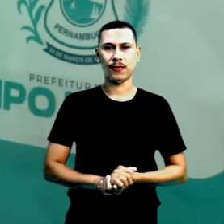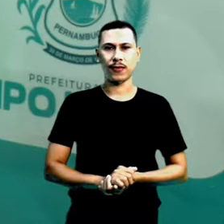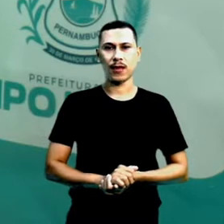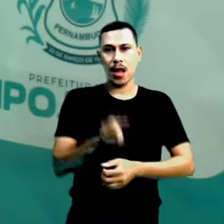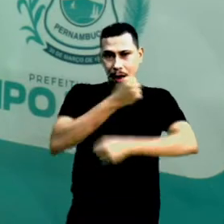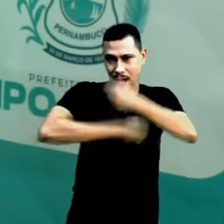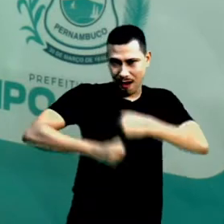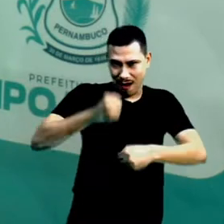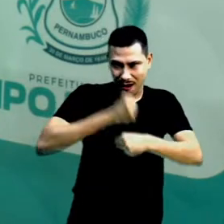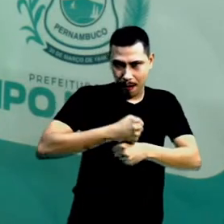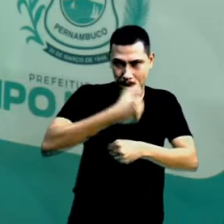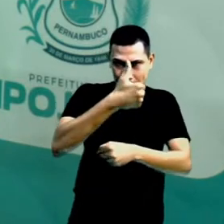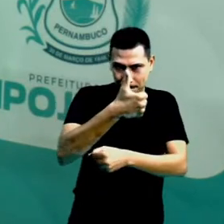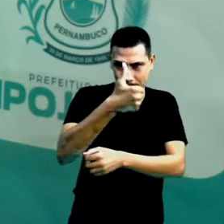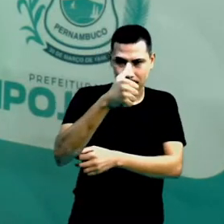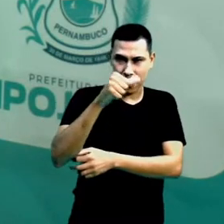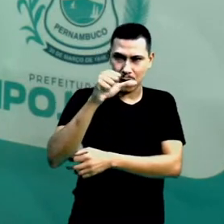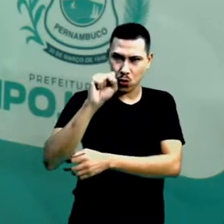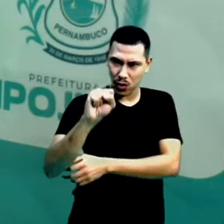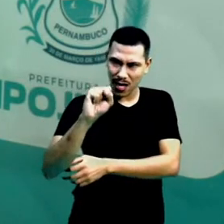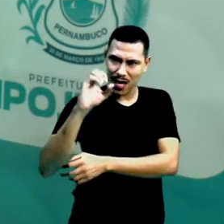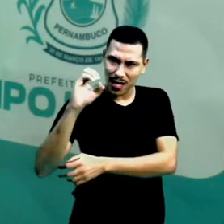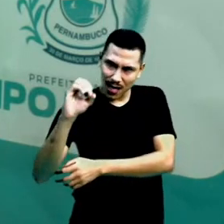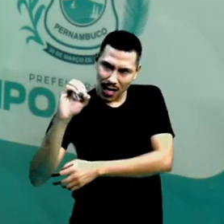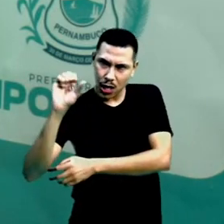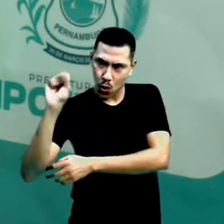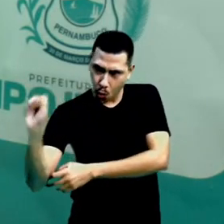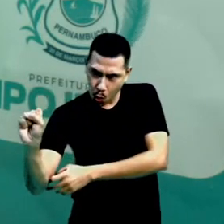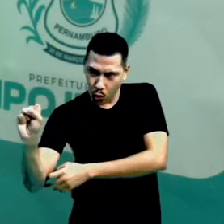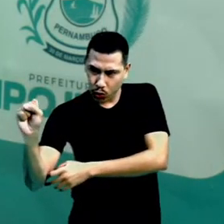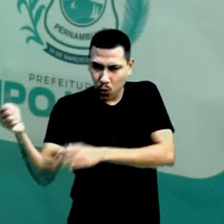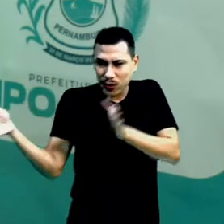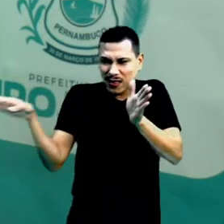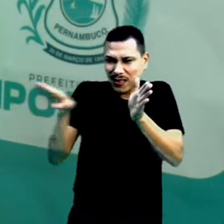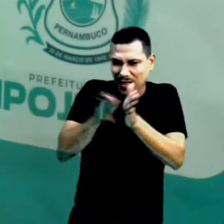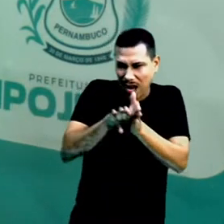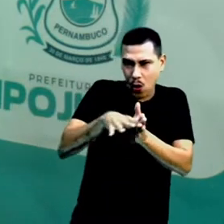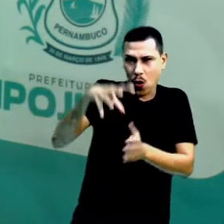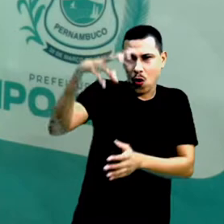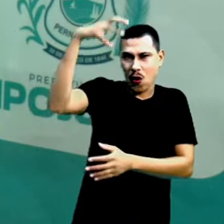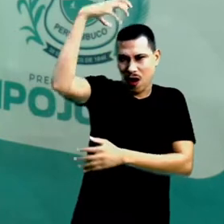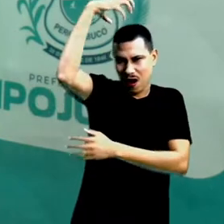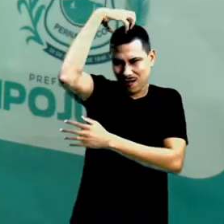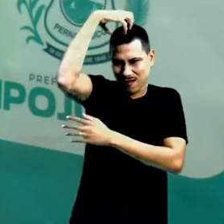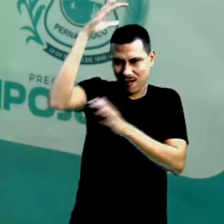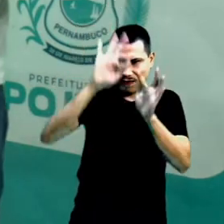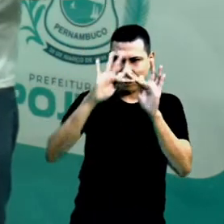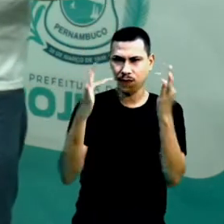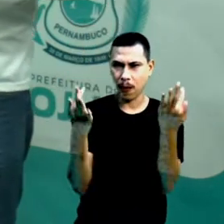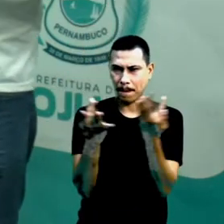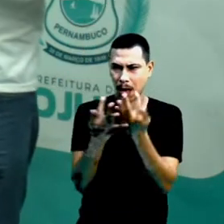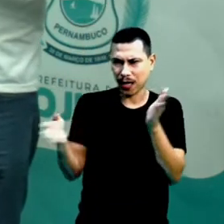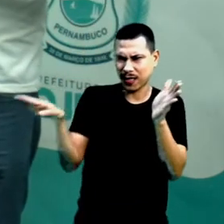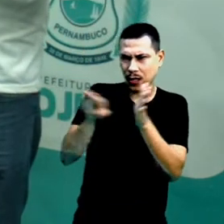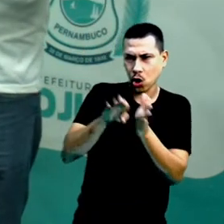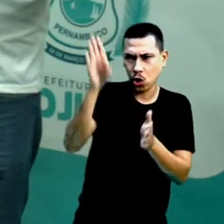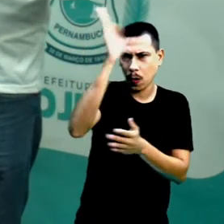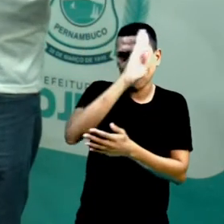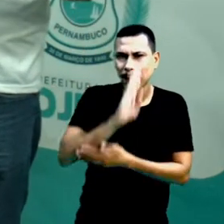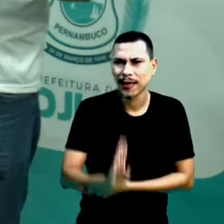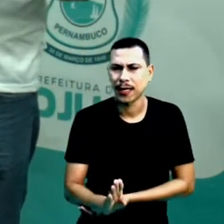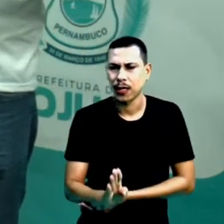de 1808, que é quando chega a família real aqui no Brasil, em 1808, o Brasil vai tomar